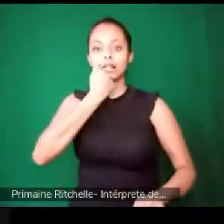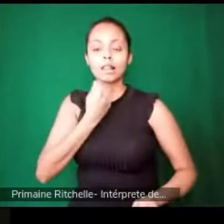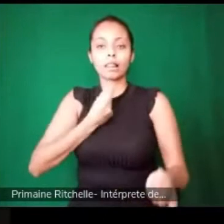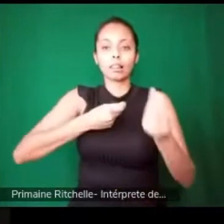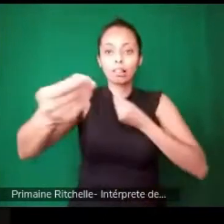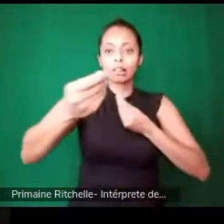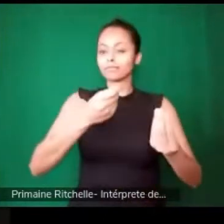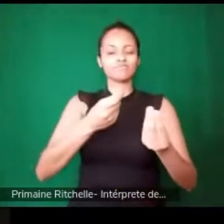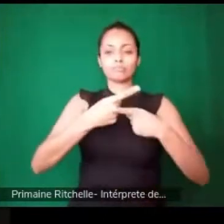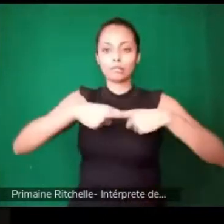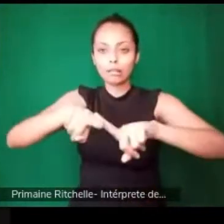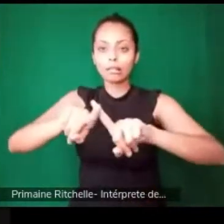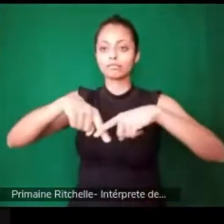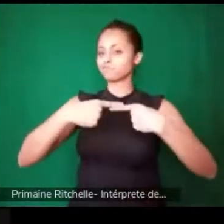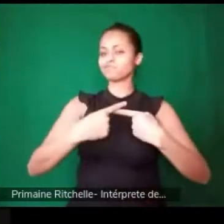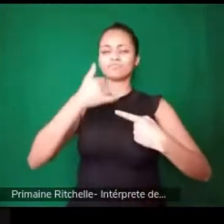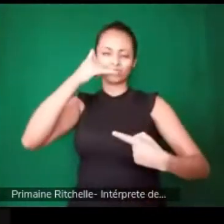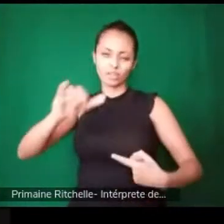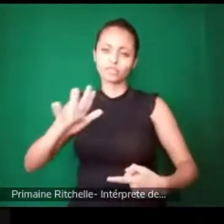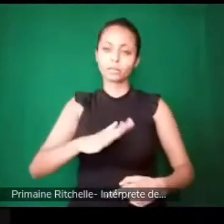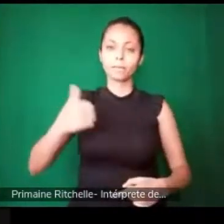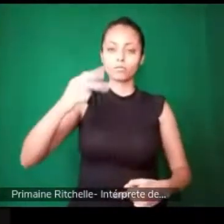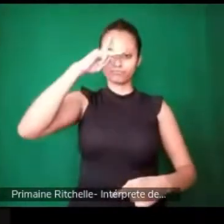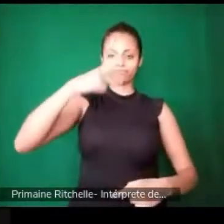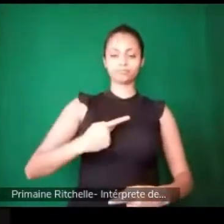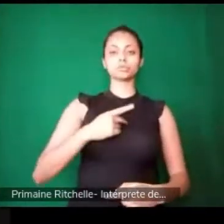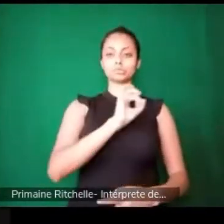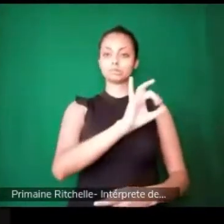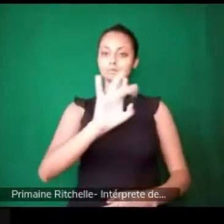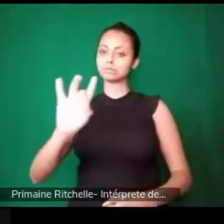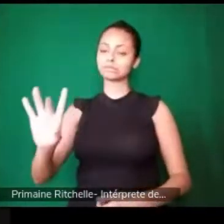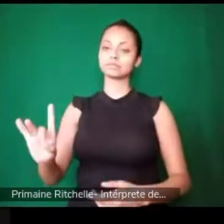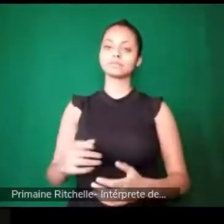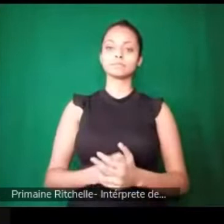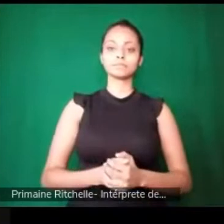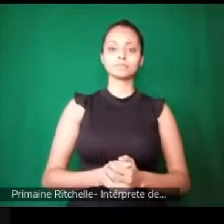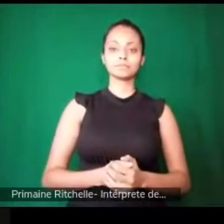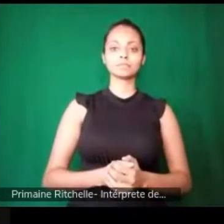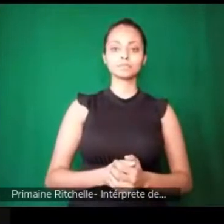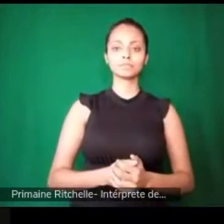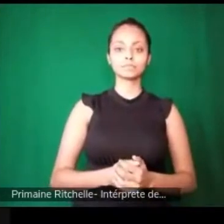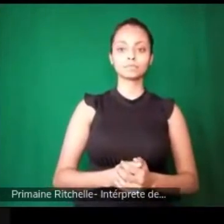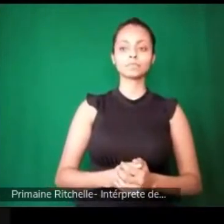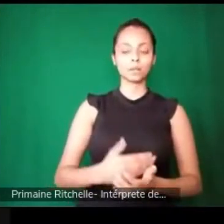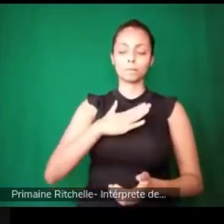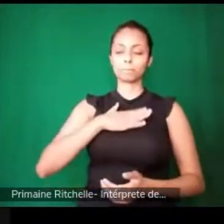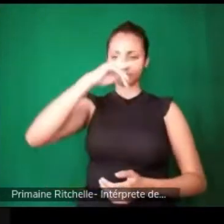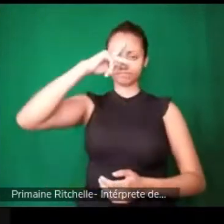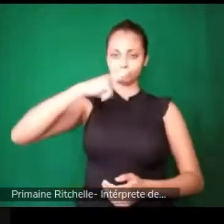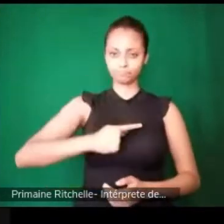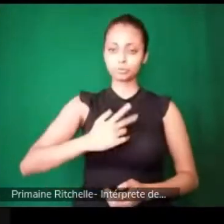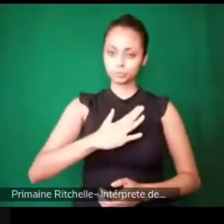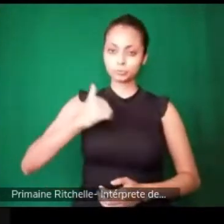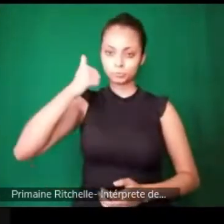servidor, o ideal é que cada um tenha o seu próprio equipamento ali, próprio objeto de utilização,